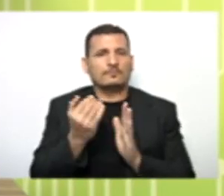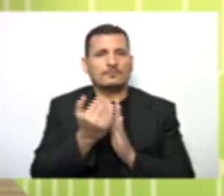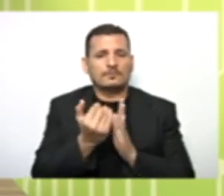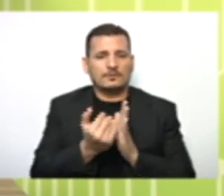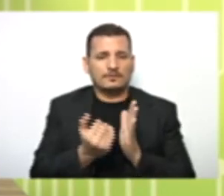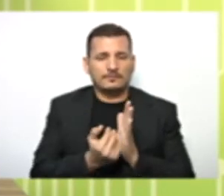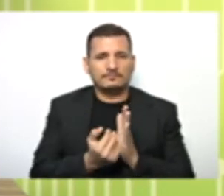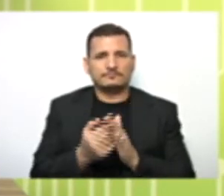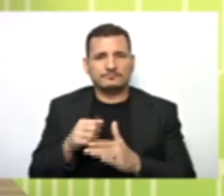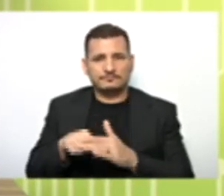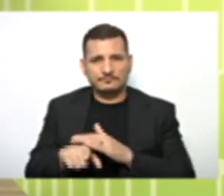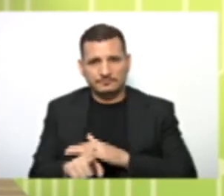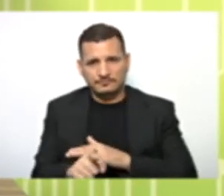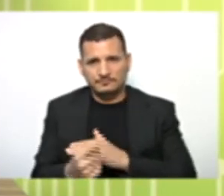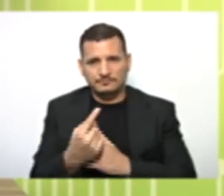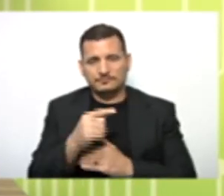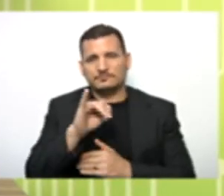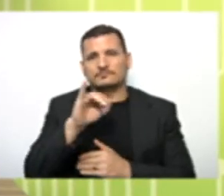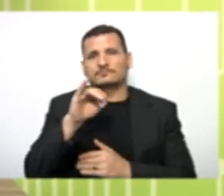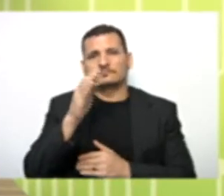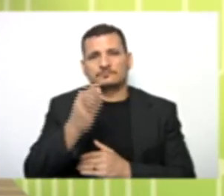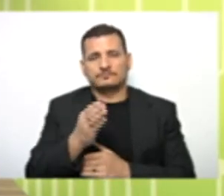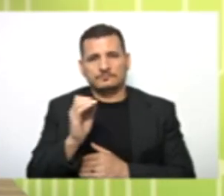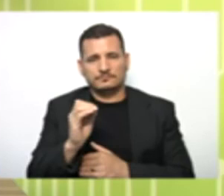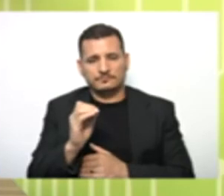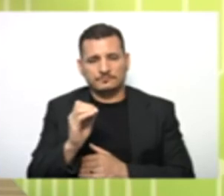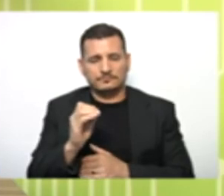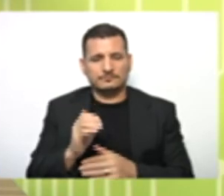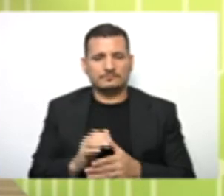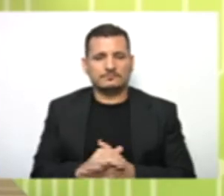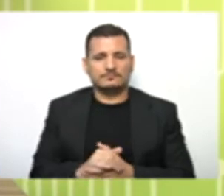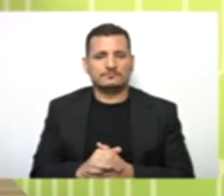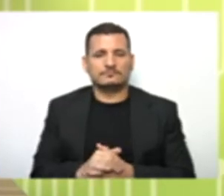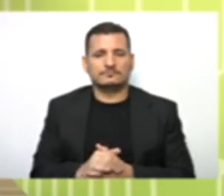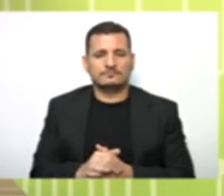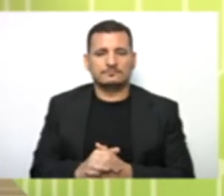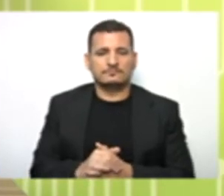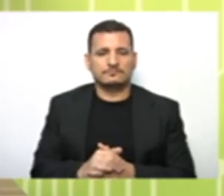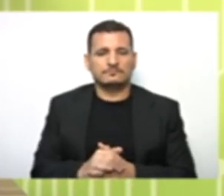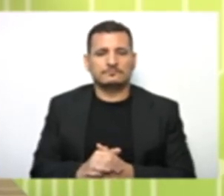de entrada e saída. Então, resumindo, o nosso